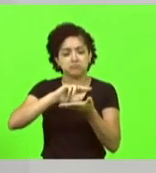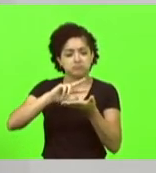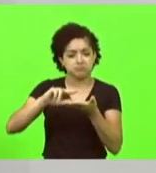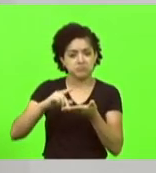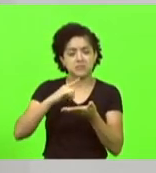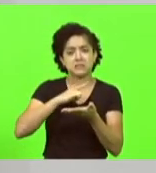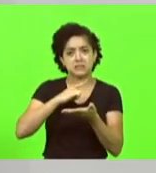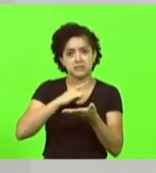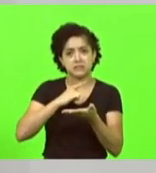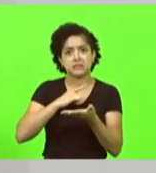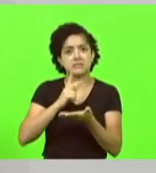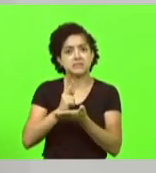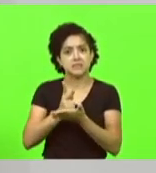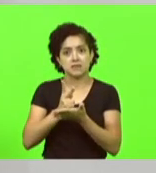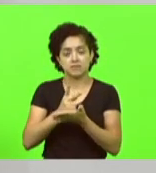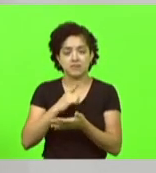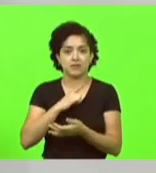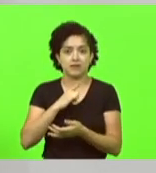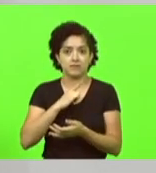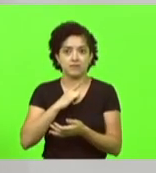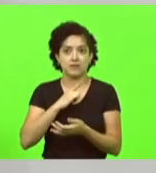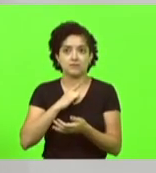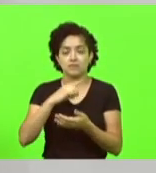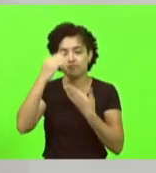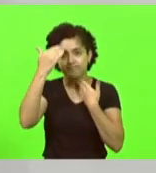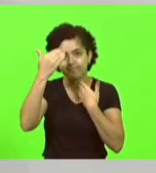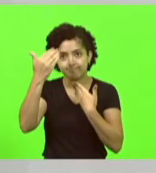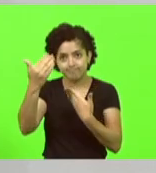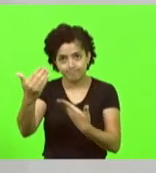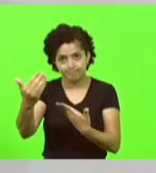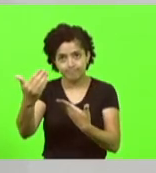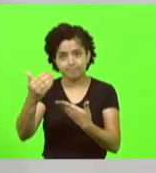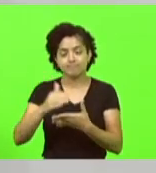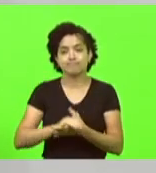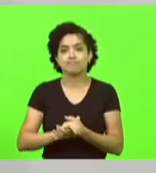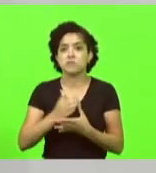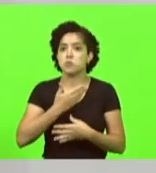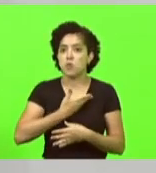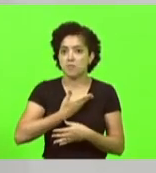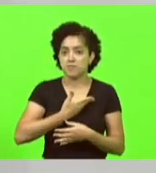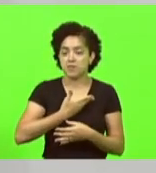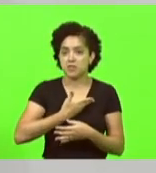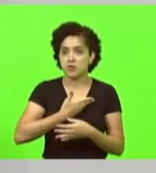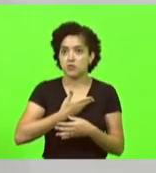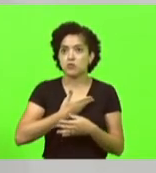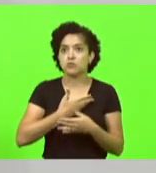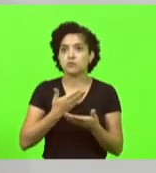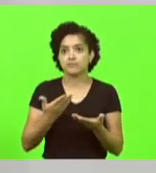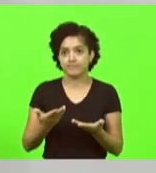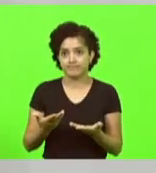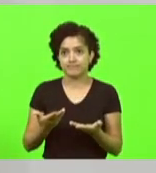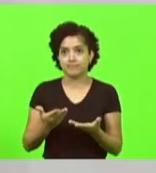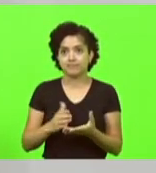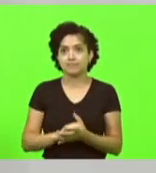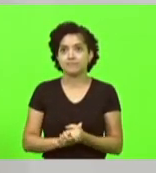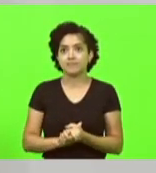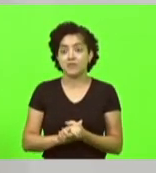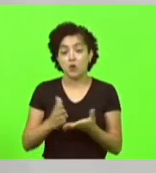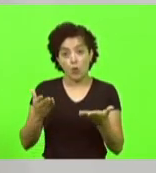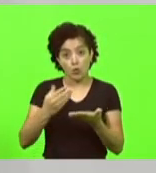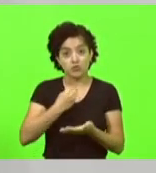Darcy, muito obrigado. Foste um grande amigo. Hoje mora no estado de